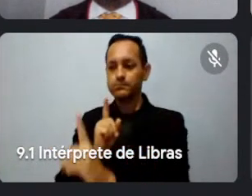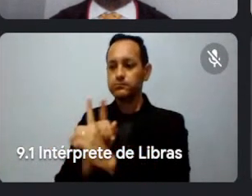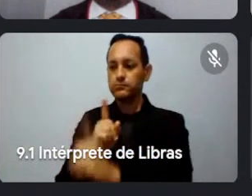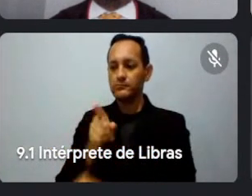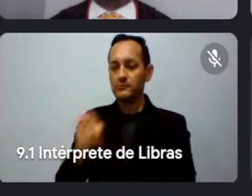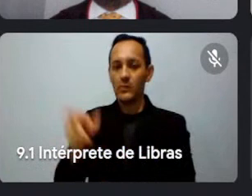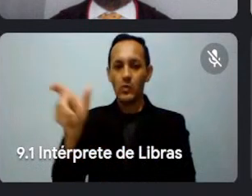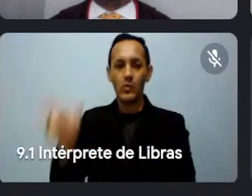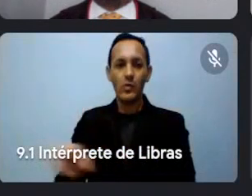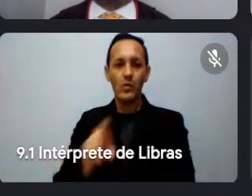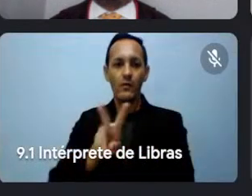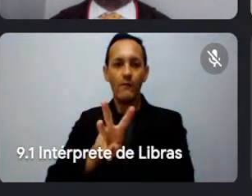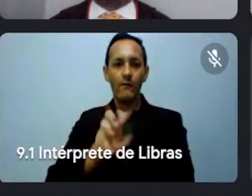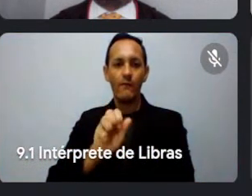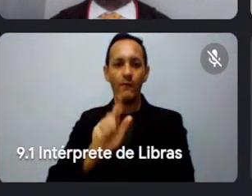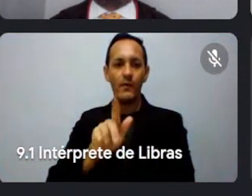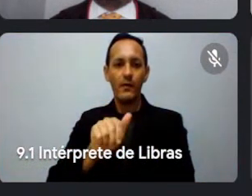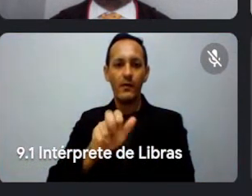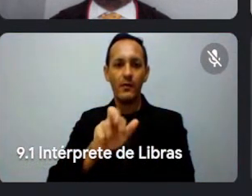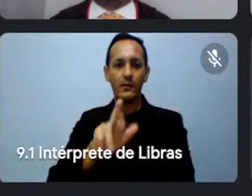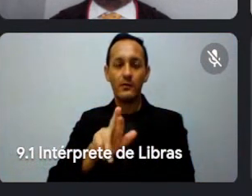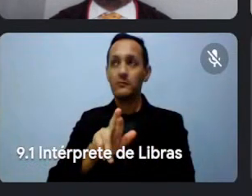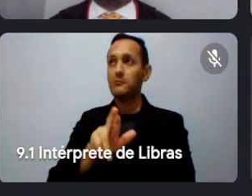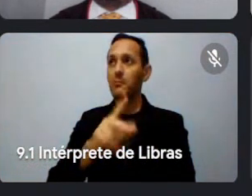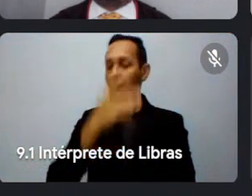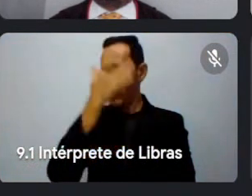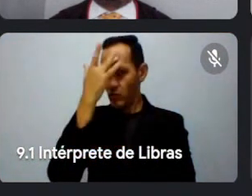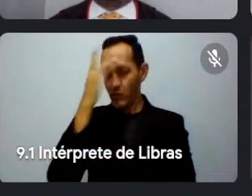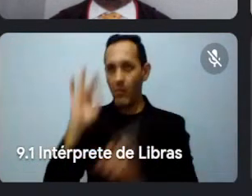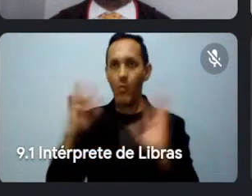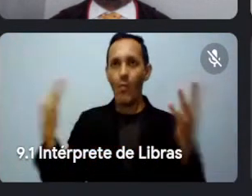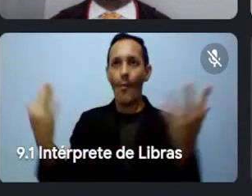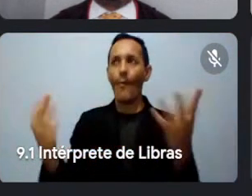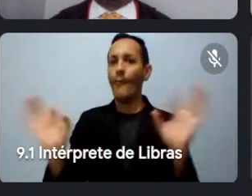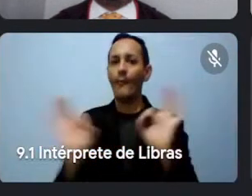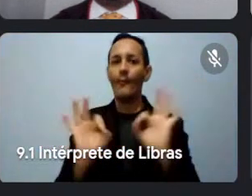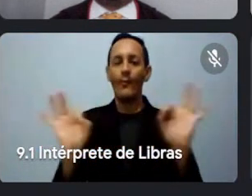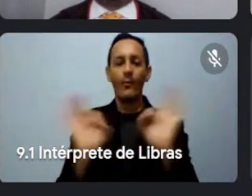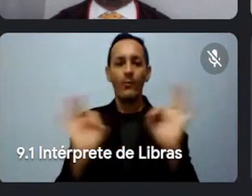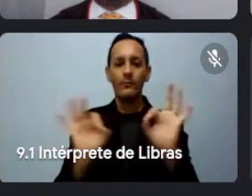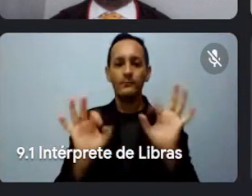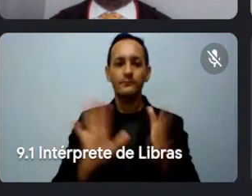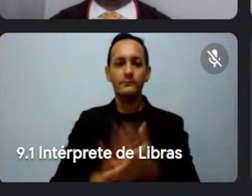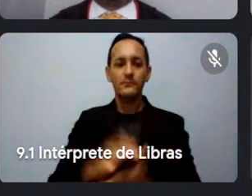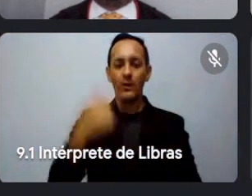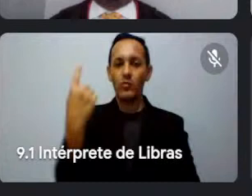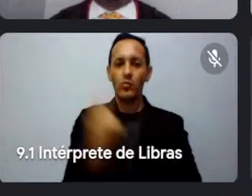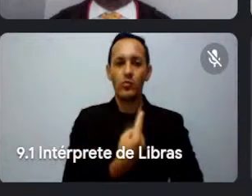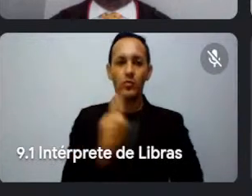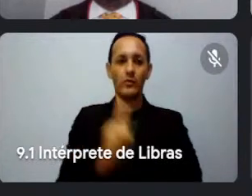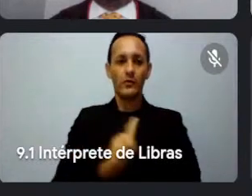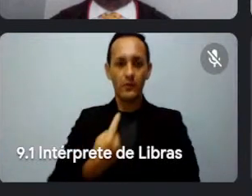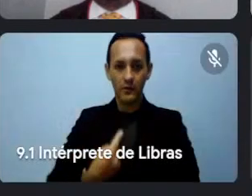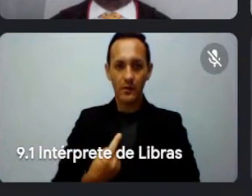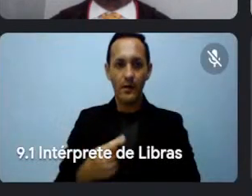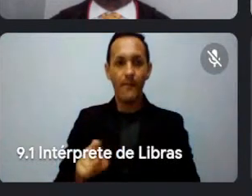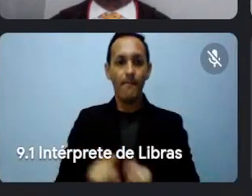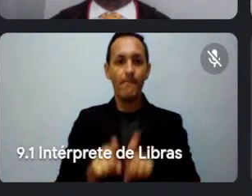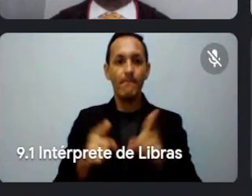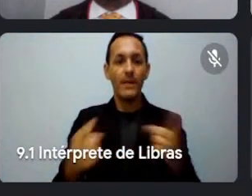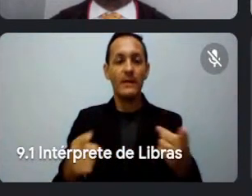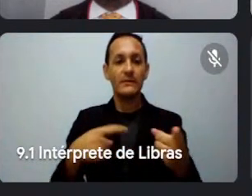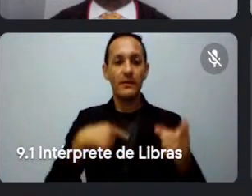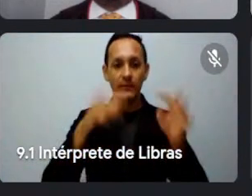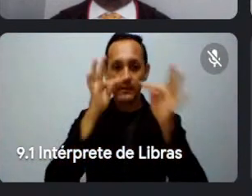vários não haveria qualquer eleitor a sua volta impressão ou seja não é o que se verificou no depoimento da Testemunha